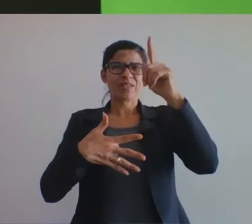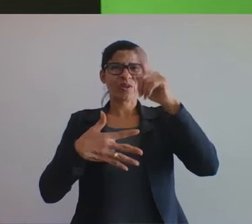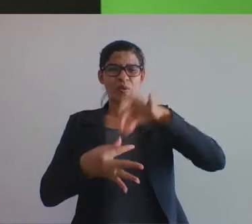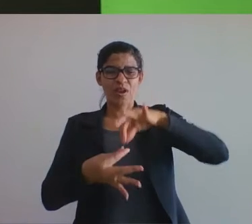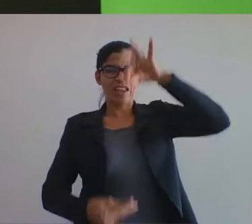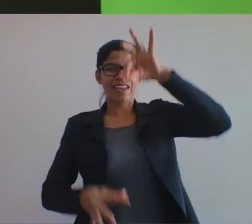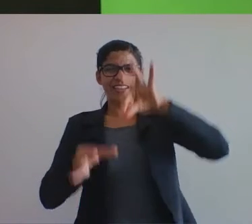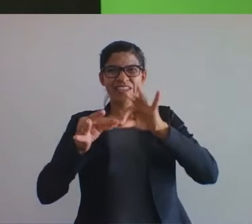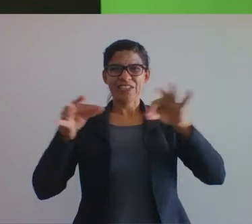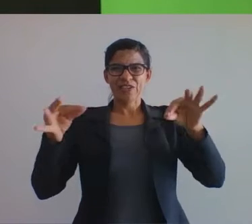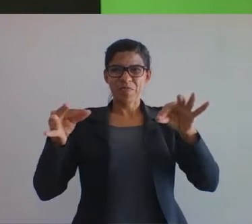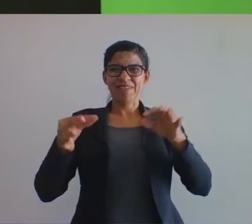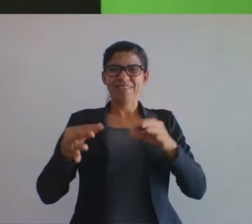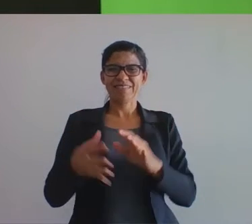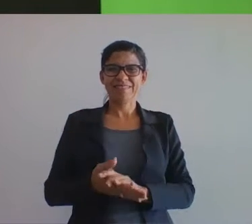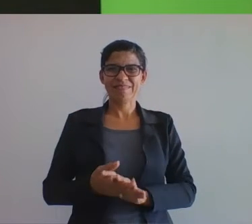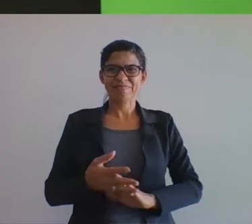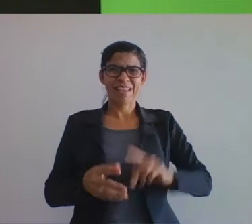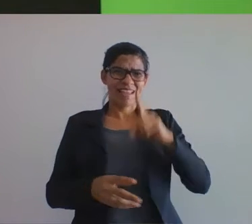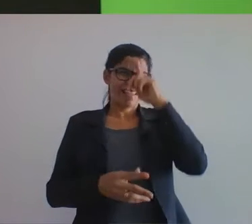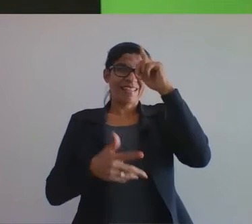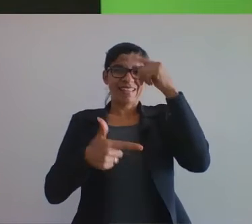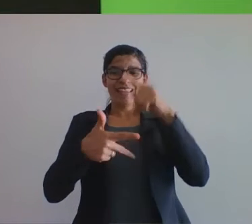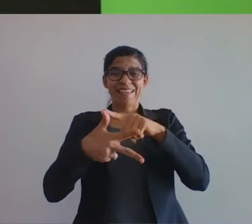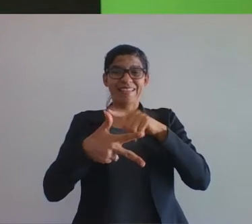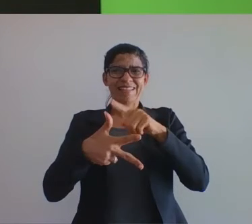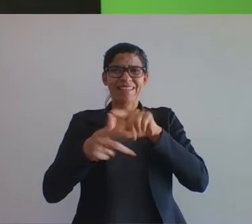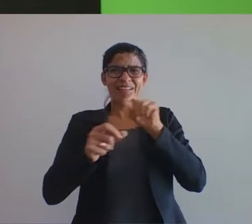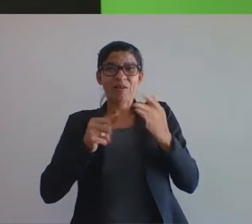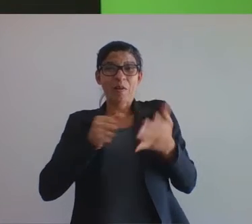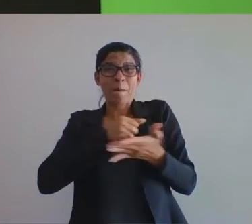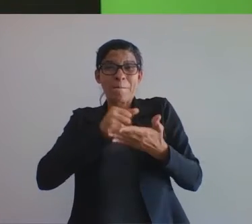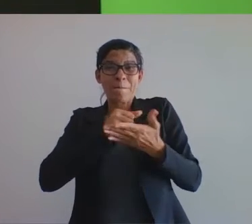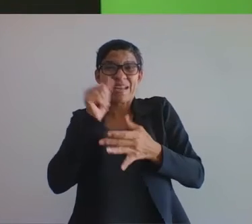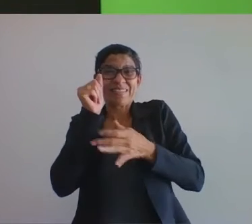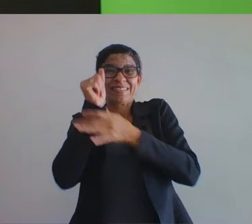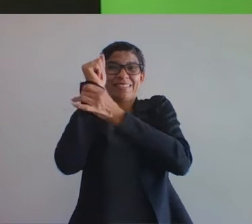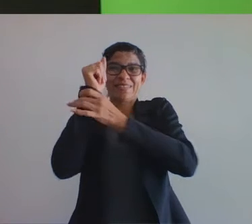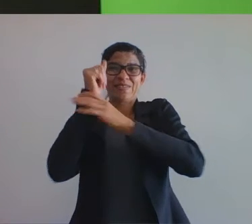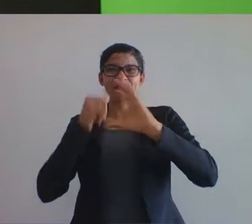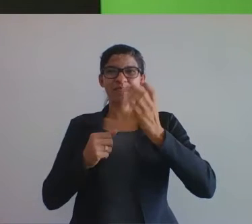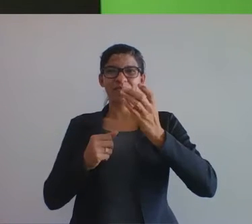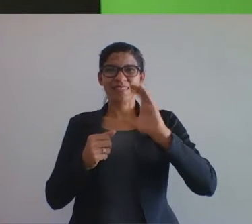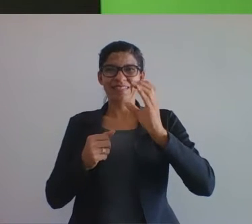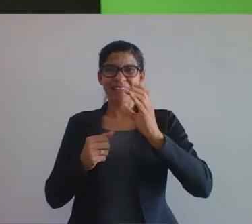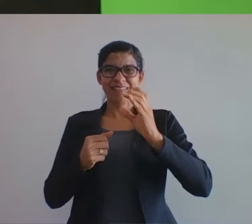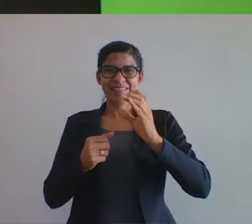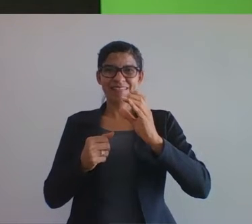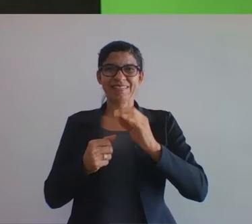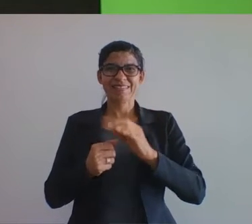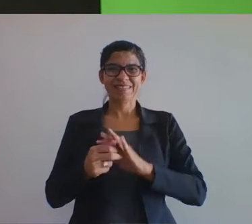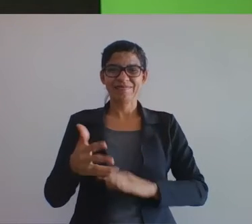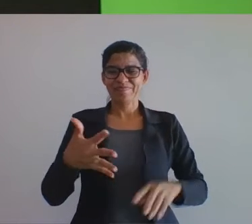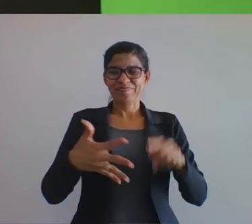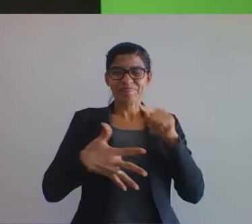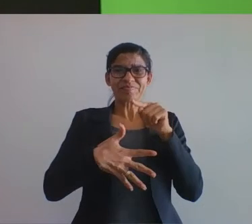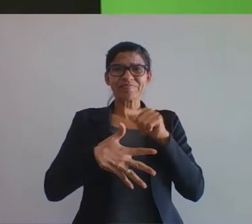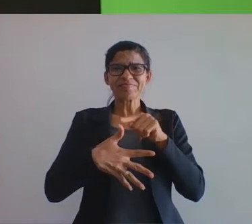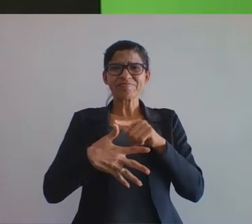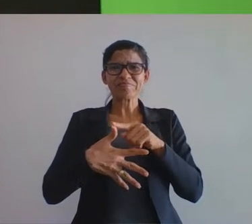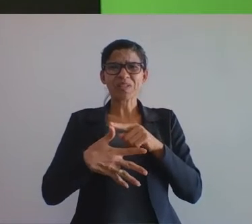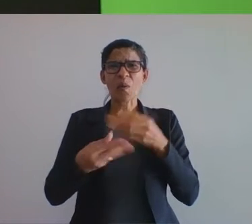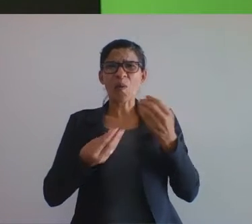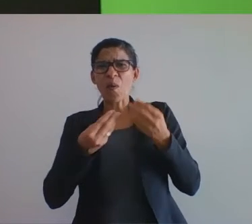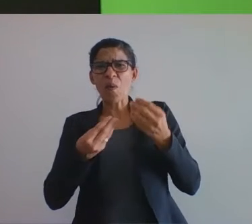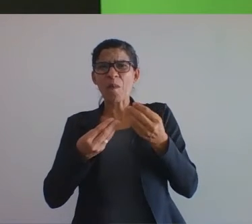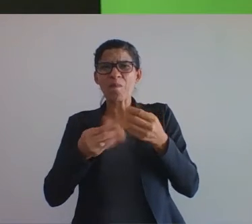de Descartes foi estabelecer uma base segura para as ciências, uma fundação do tipo que tinha encontrado para a